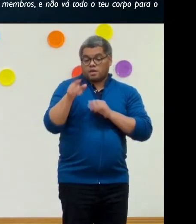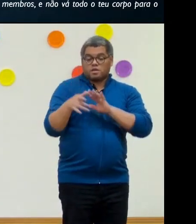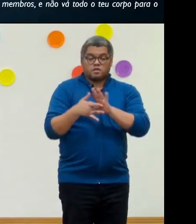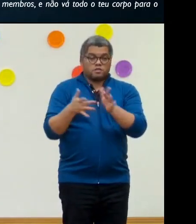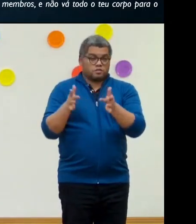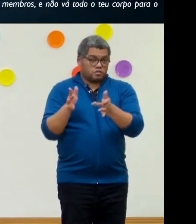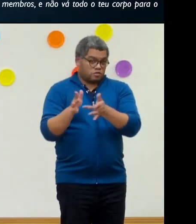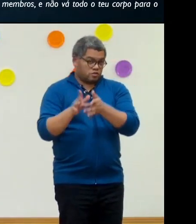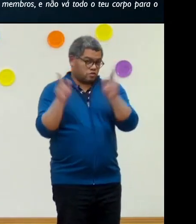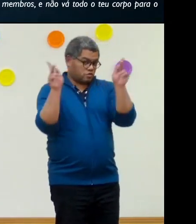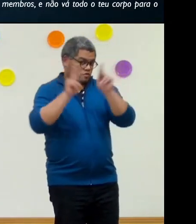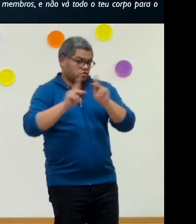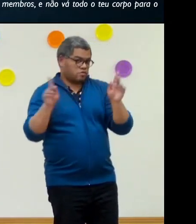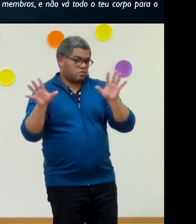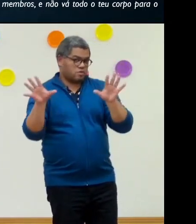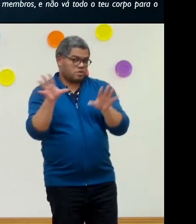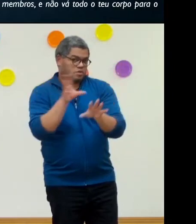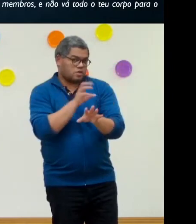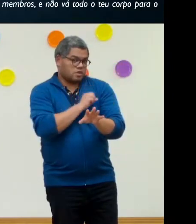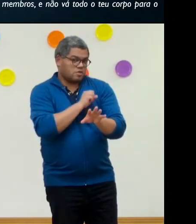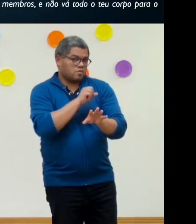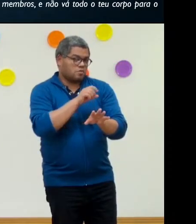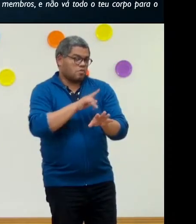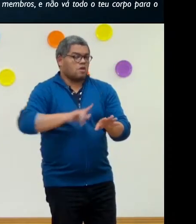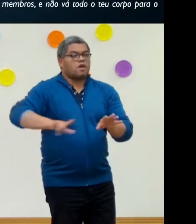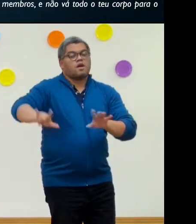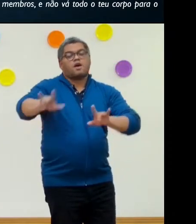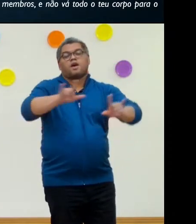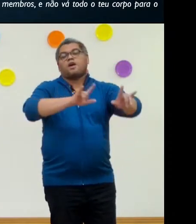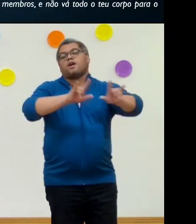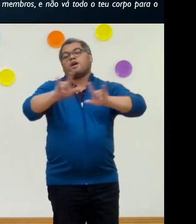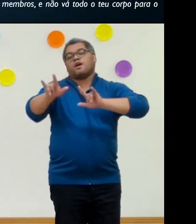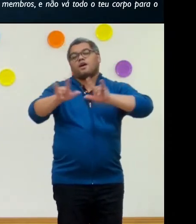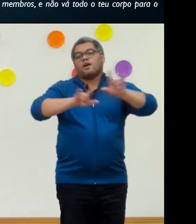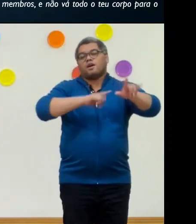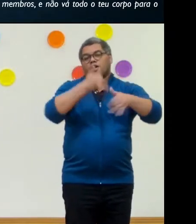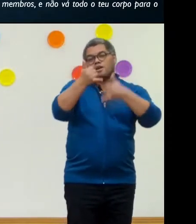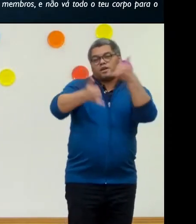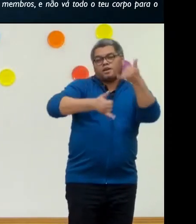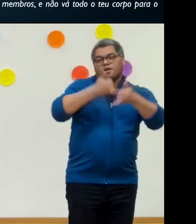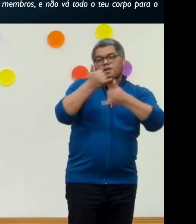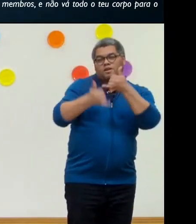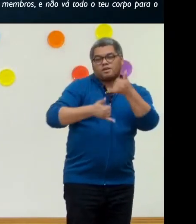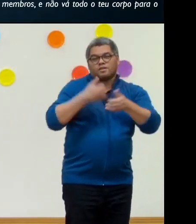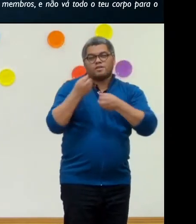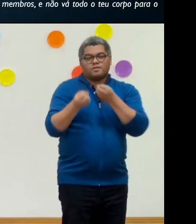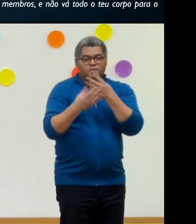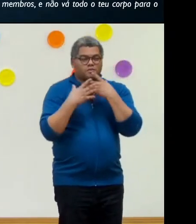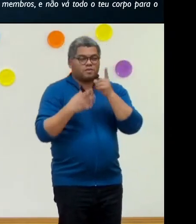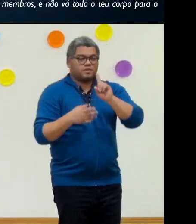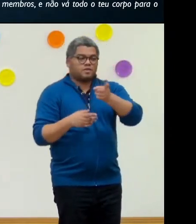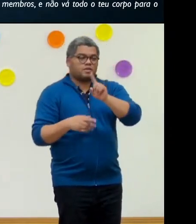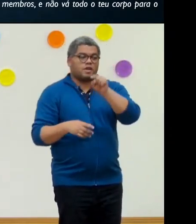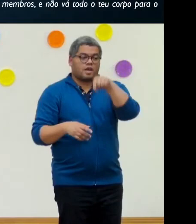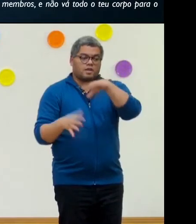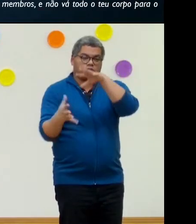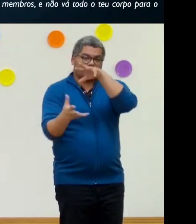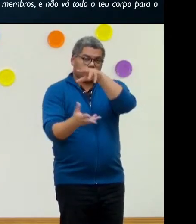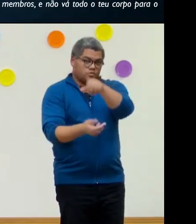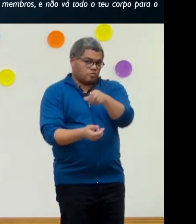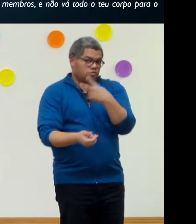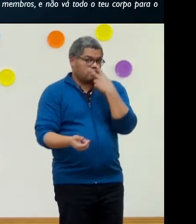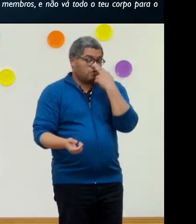Amor aí do programa da Fátima Bernardes. Jesus é. Não. É isso que o mundo acha que é esse